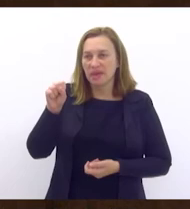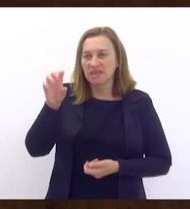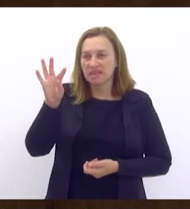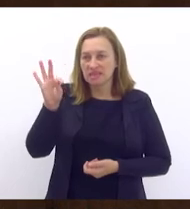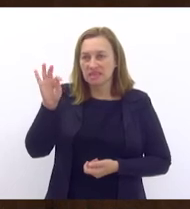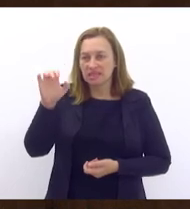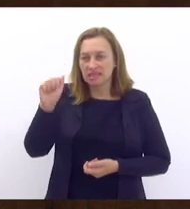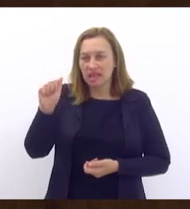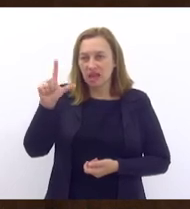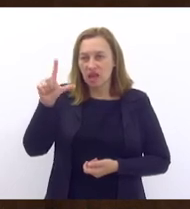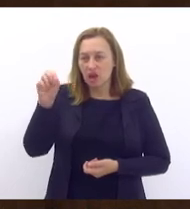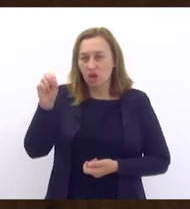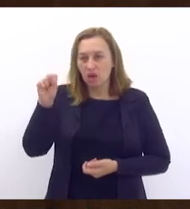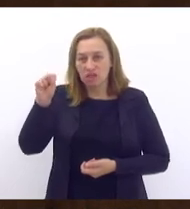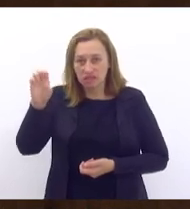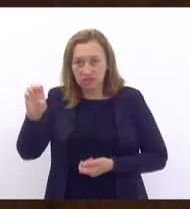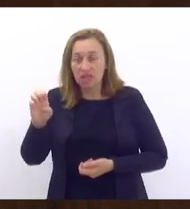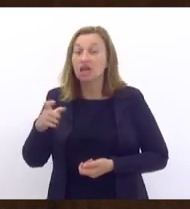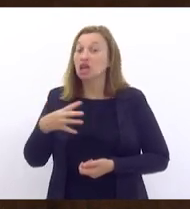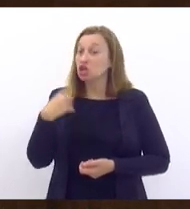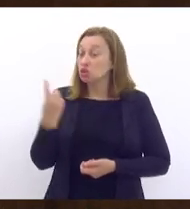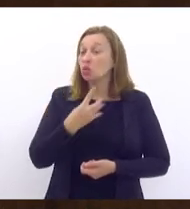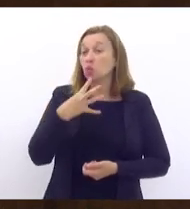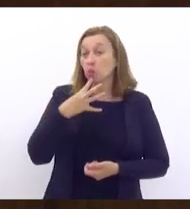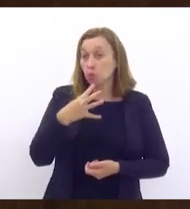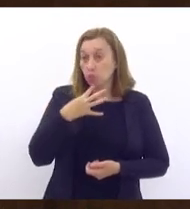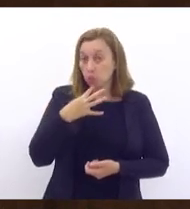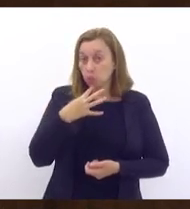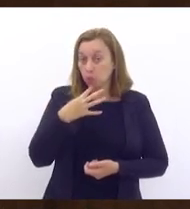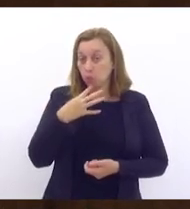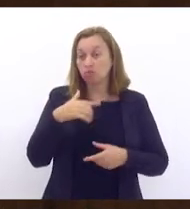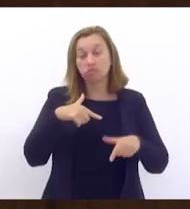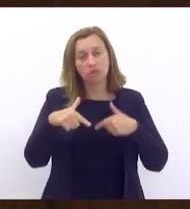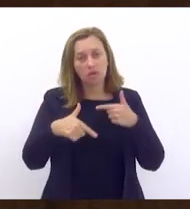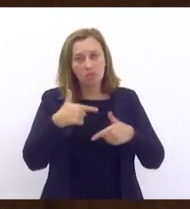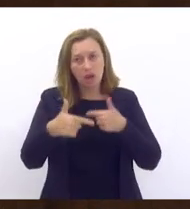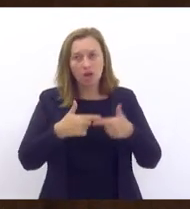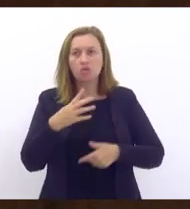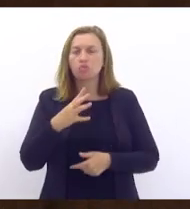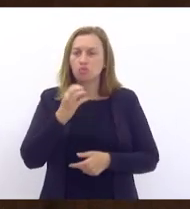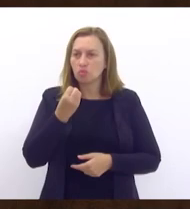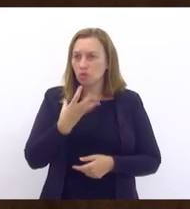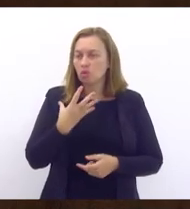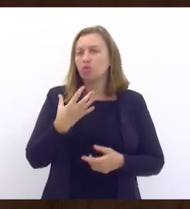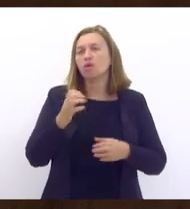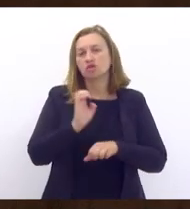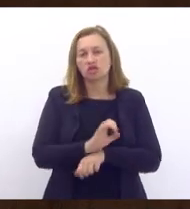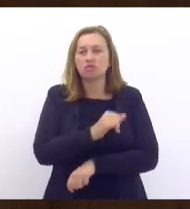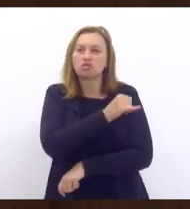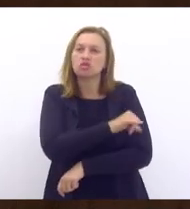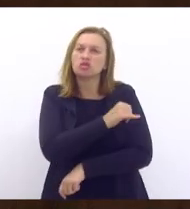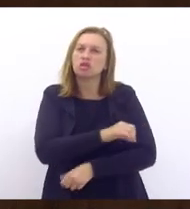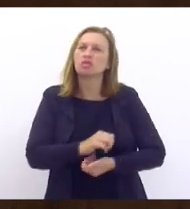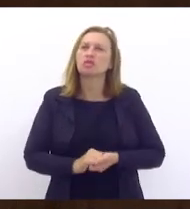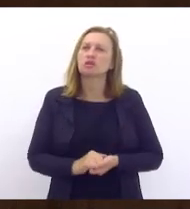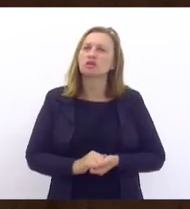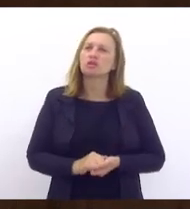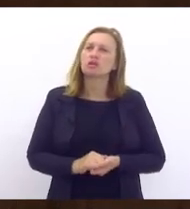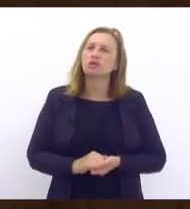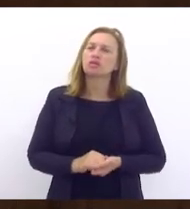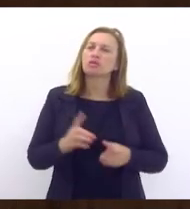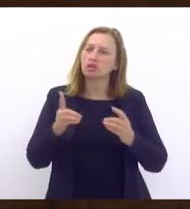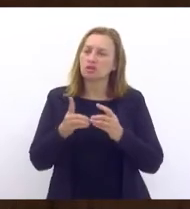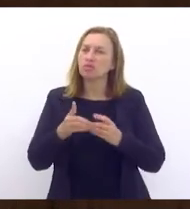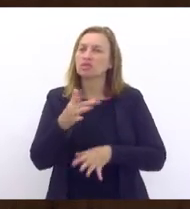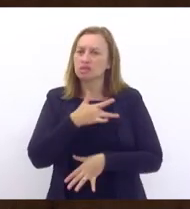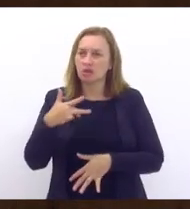nós reconhecemos, presta um serviço muito relevante ao Estado do Rio de Janeiro e que tem atendimento de